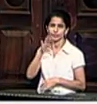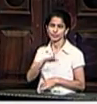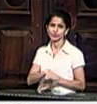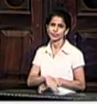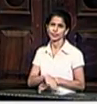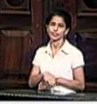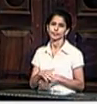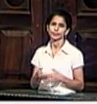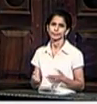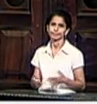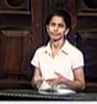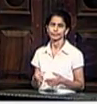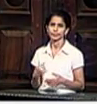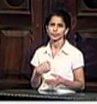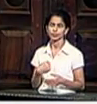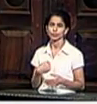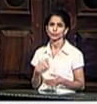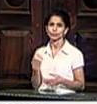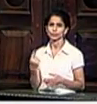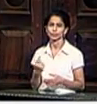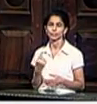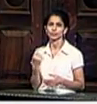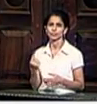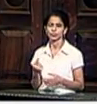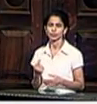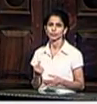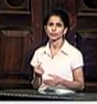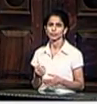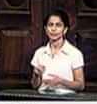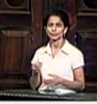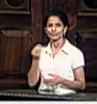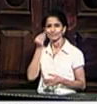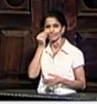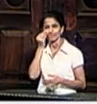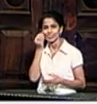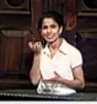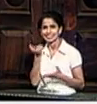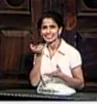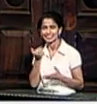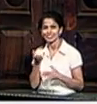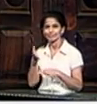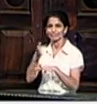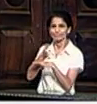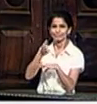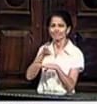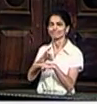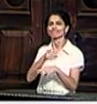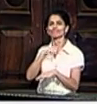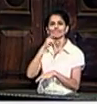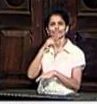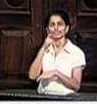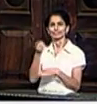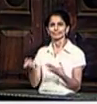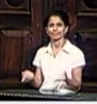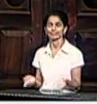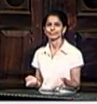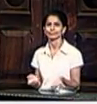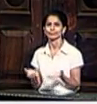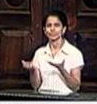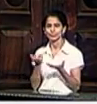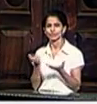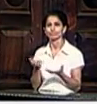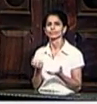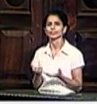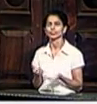ontem. Eu fui uma das deputadas que tentei chegar a este plenário e não consegui, mas também